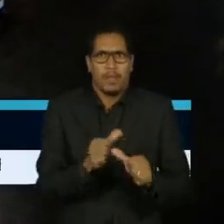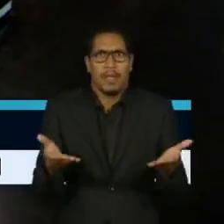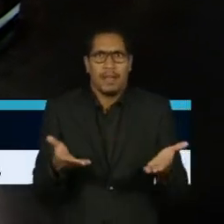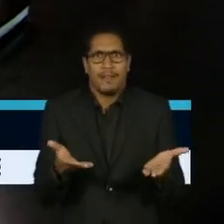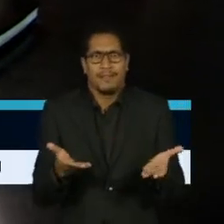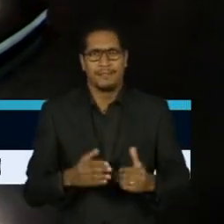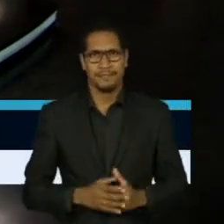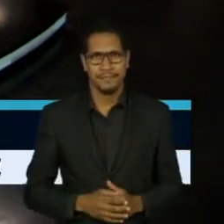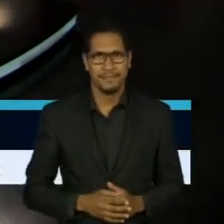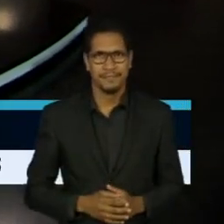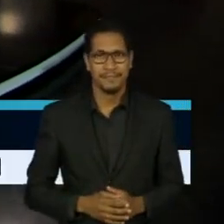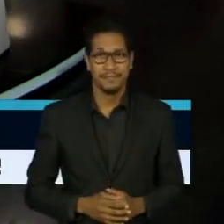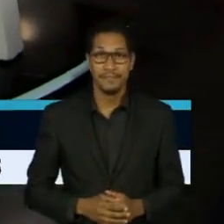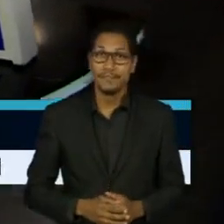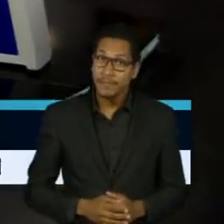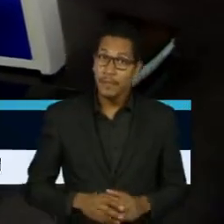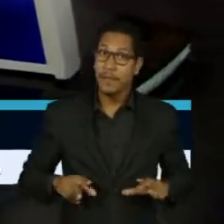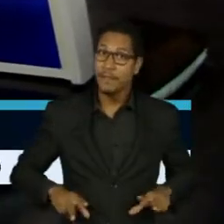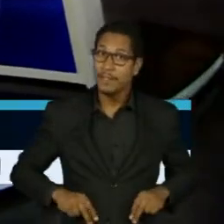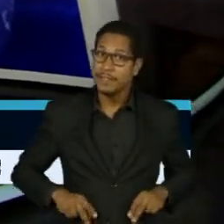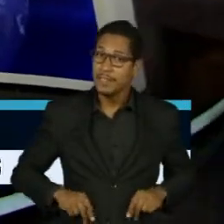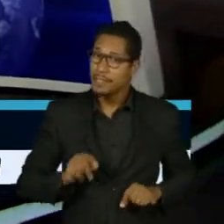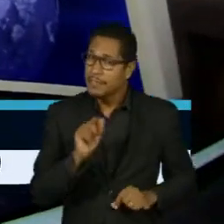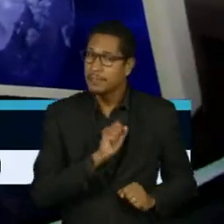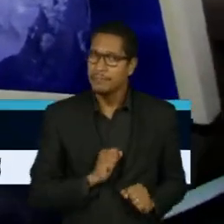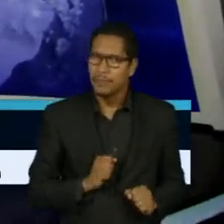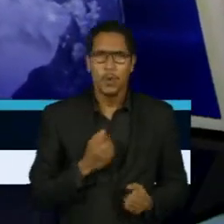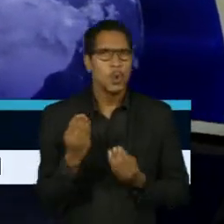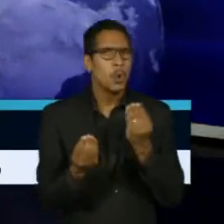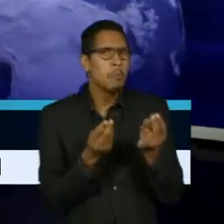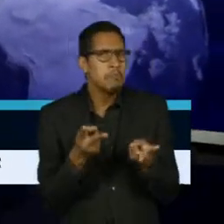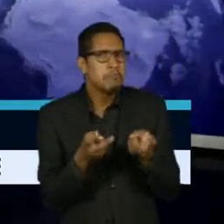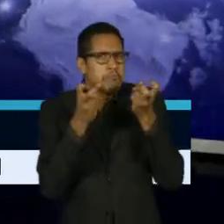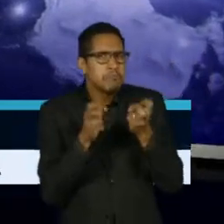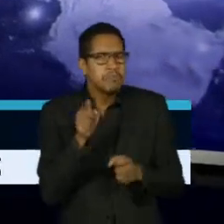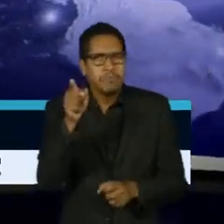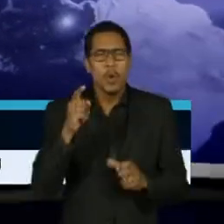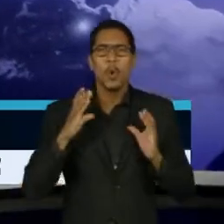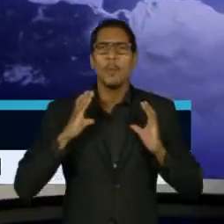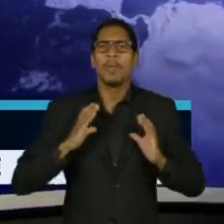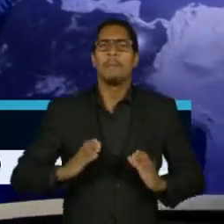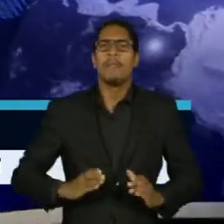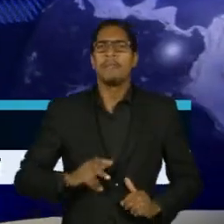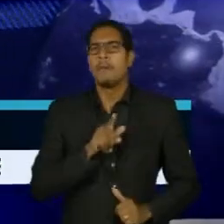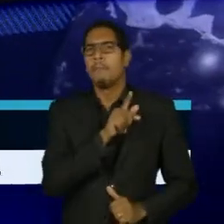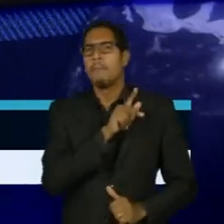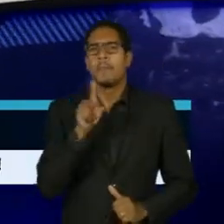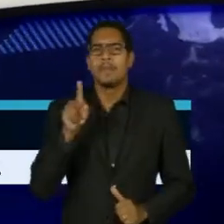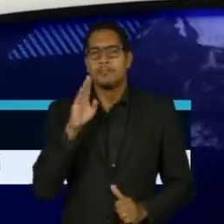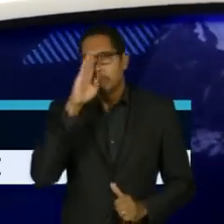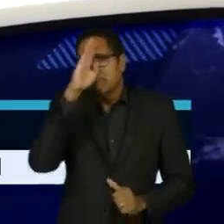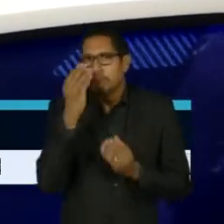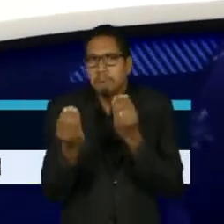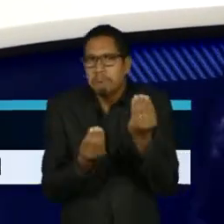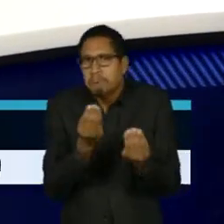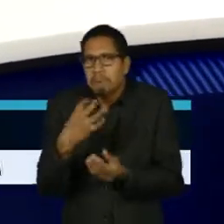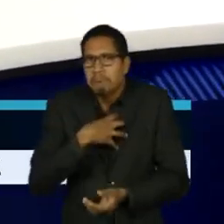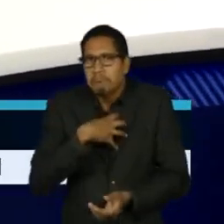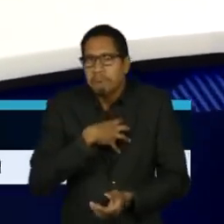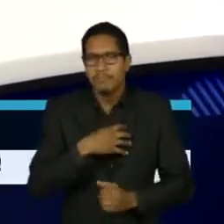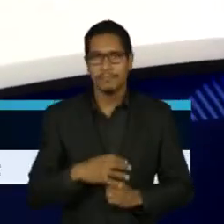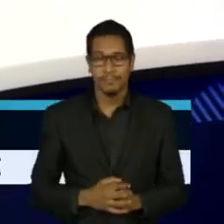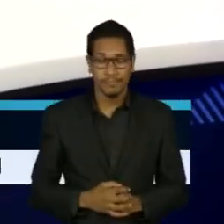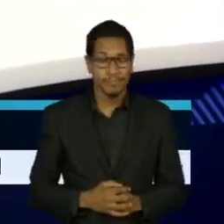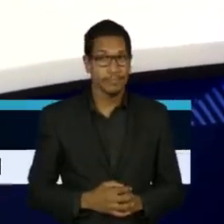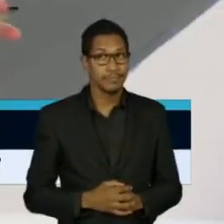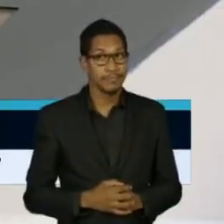Doutor Vecina, você como homem, como é que vê o comportamento do presidente? Veja, primeiro, não só o comportamento do presidente,